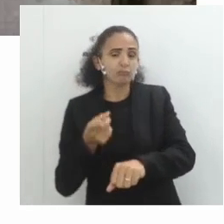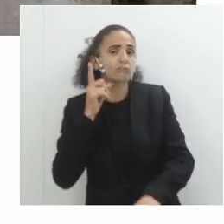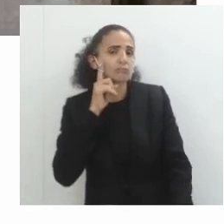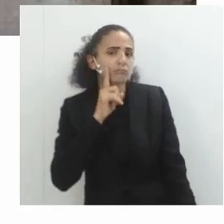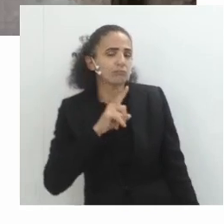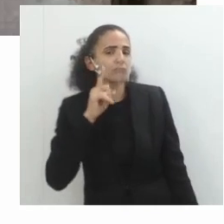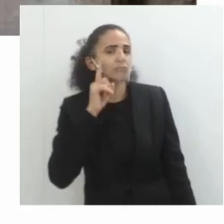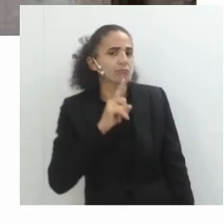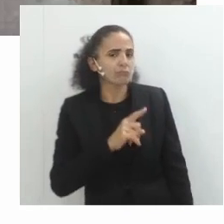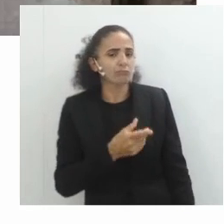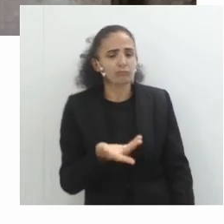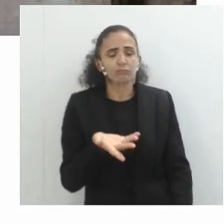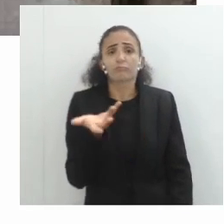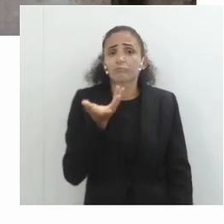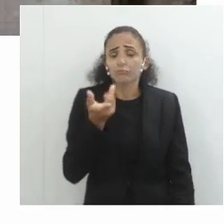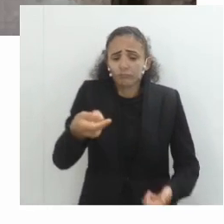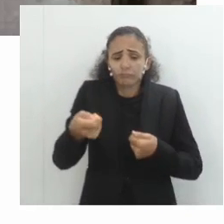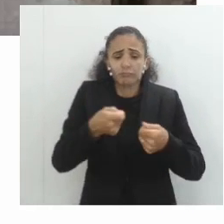controlar, tentam